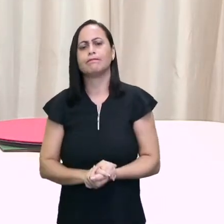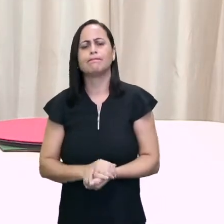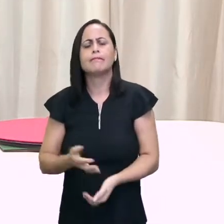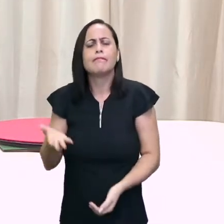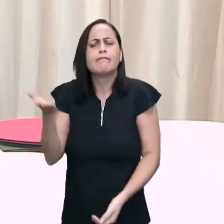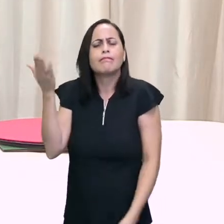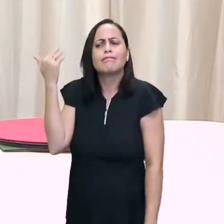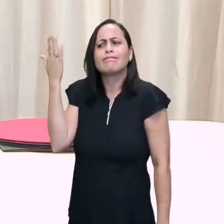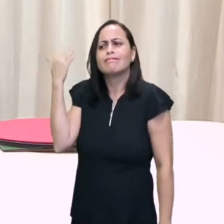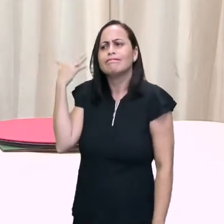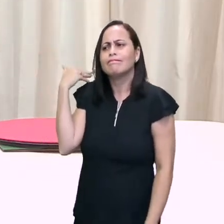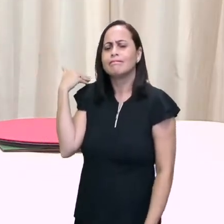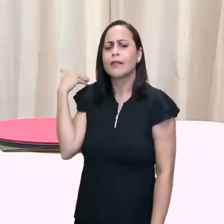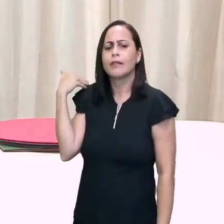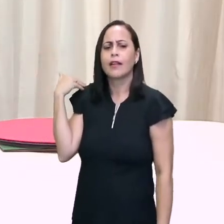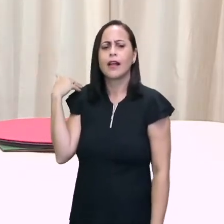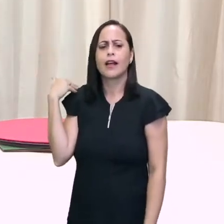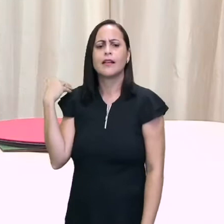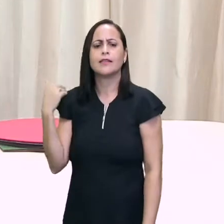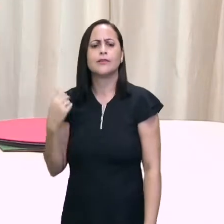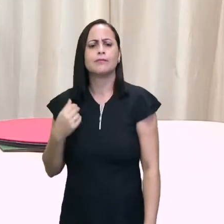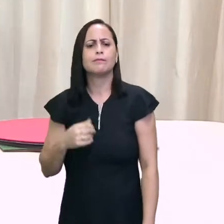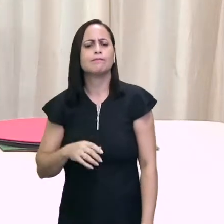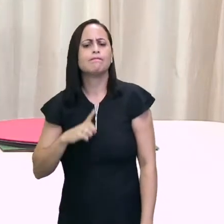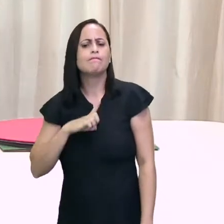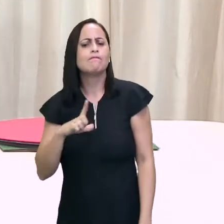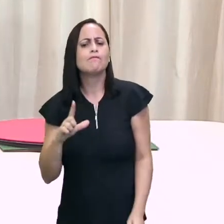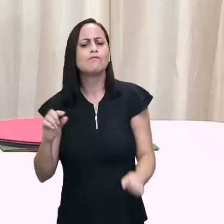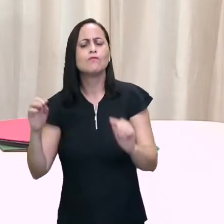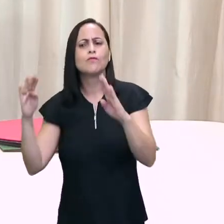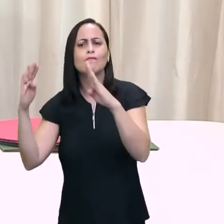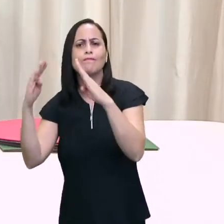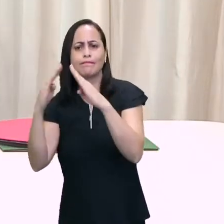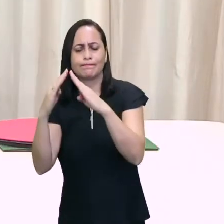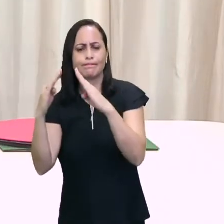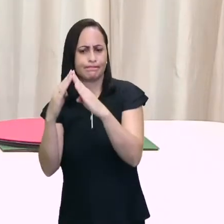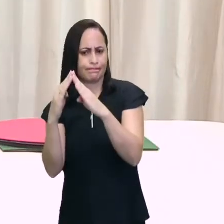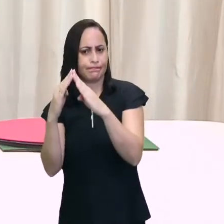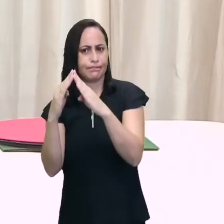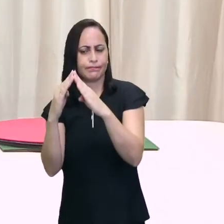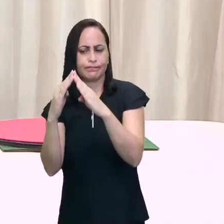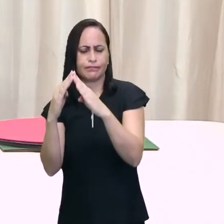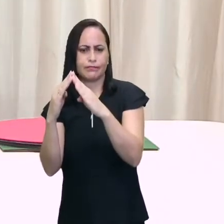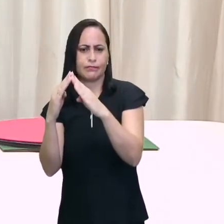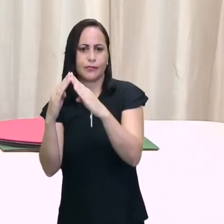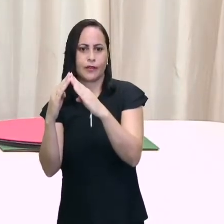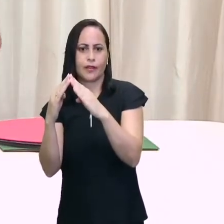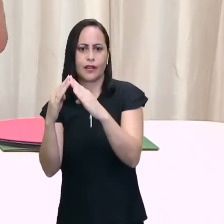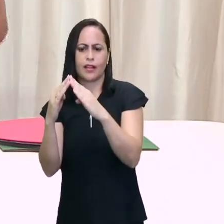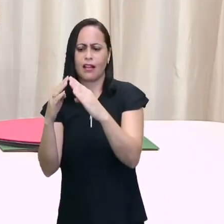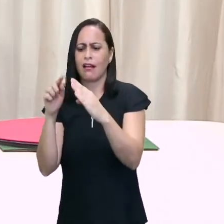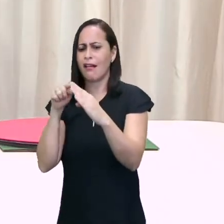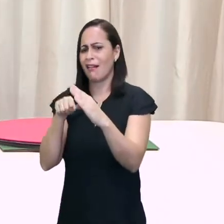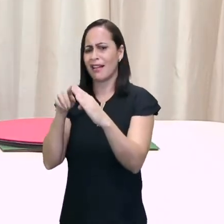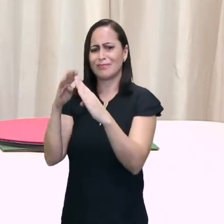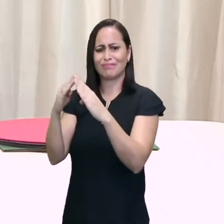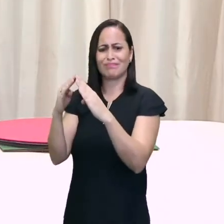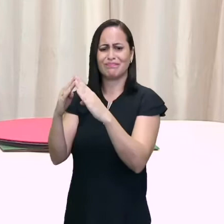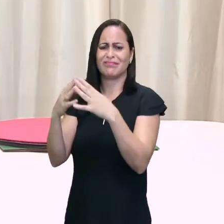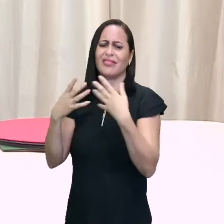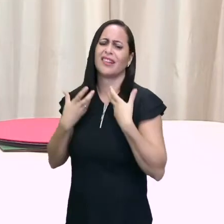Era uma vez uma casa. Ah, mas ela cansou de